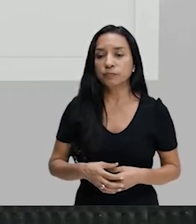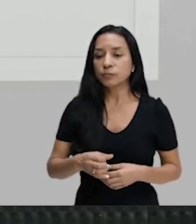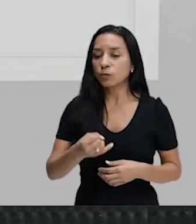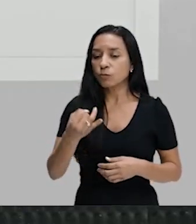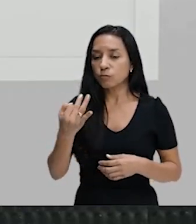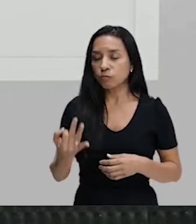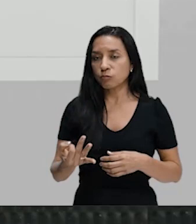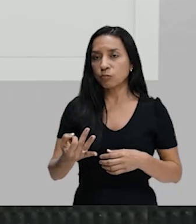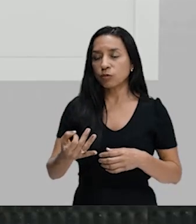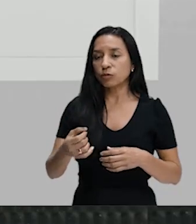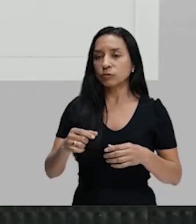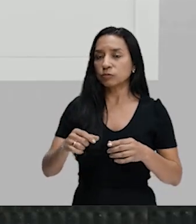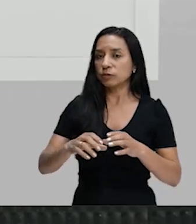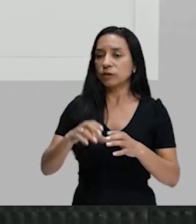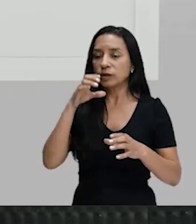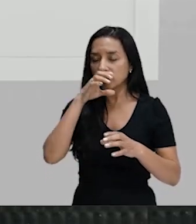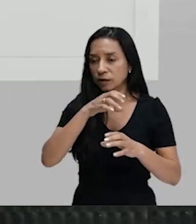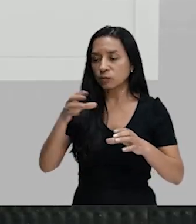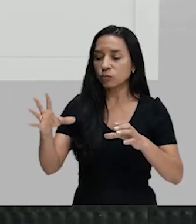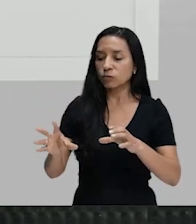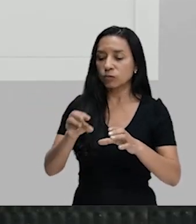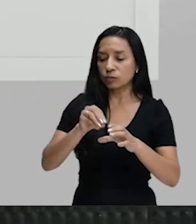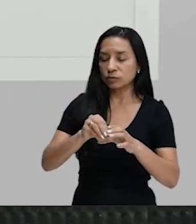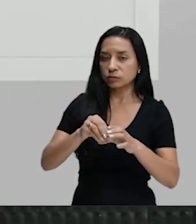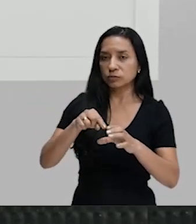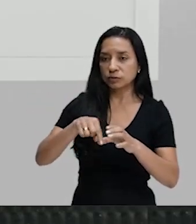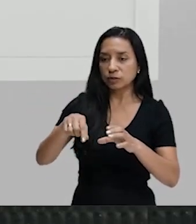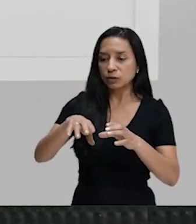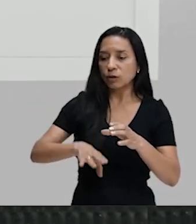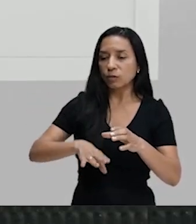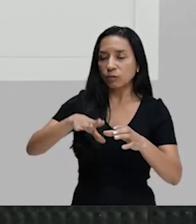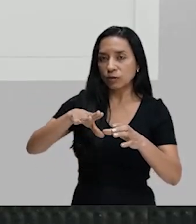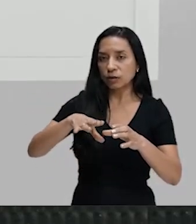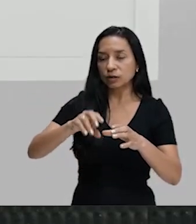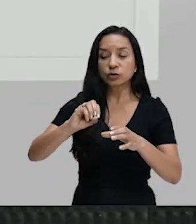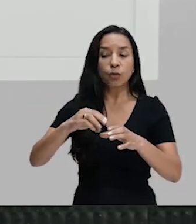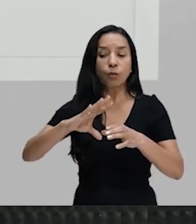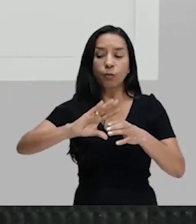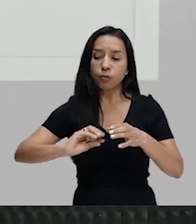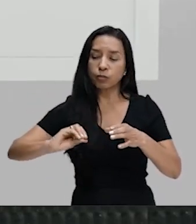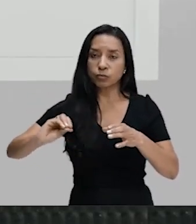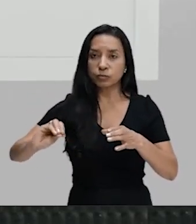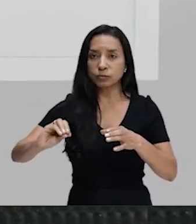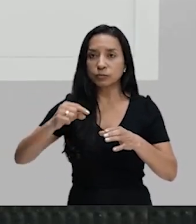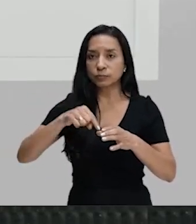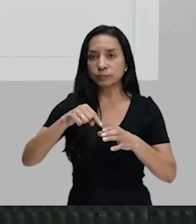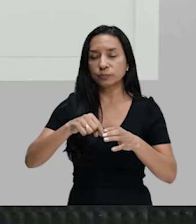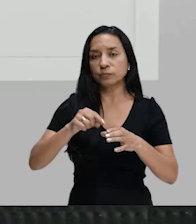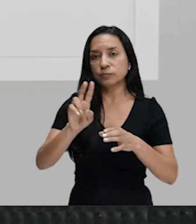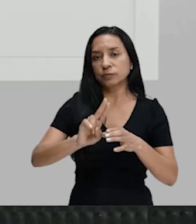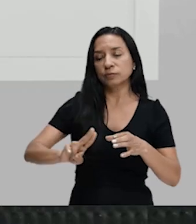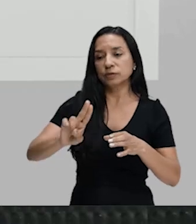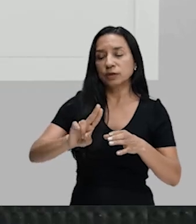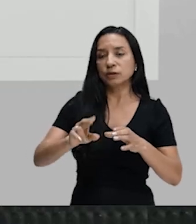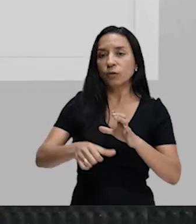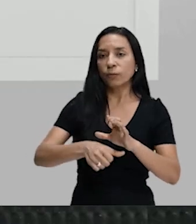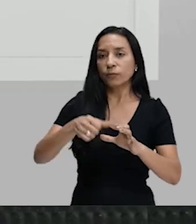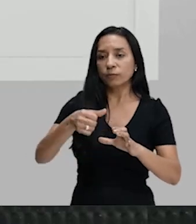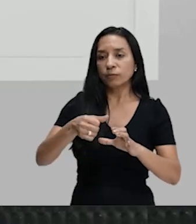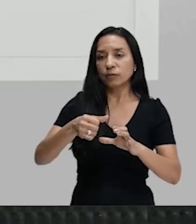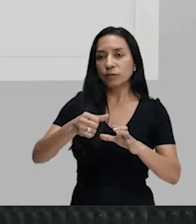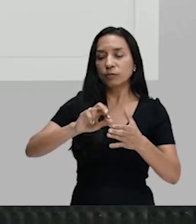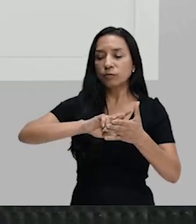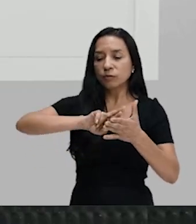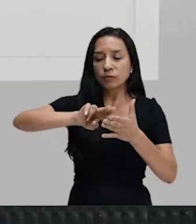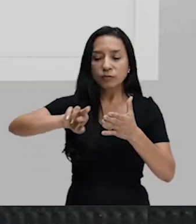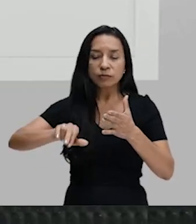adicionado a um gás ou retirado desse gás, certo? Ele vai ser utilizado, primeiramente, para a variação